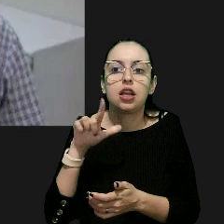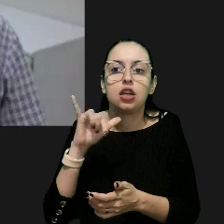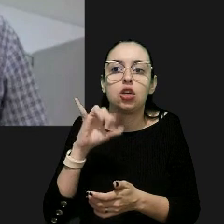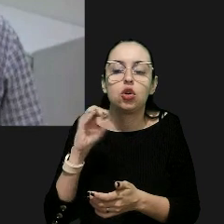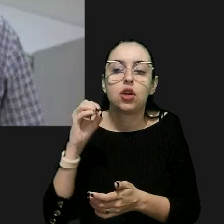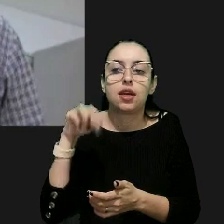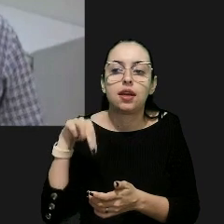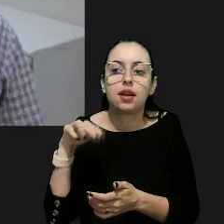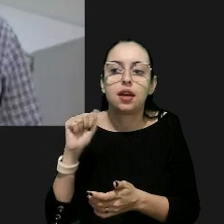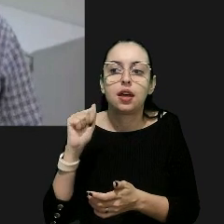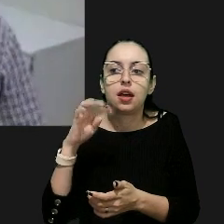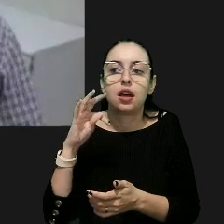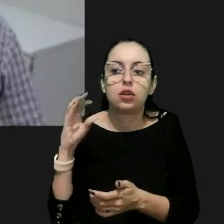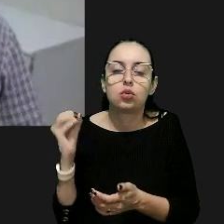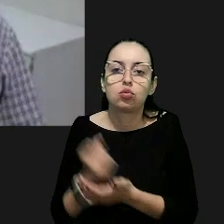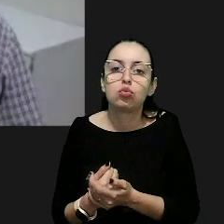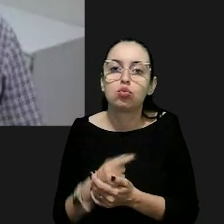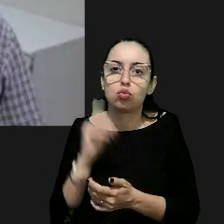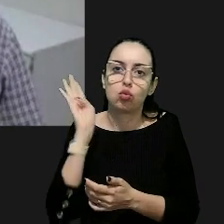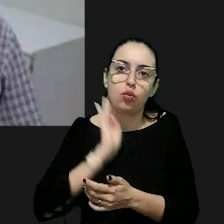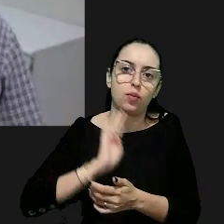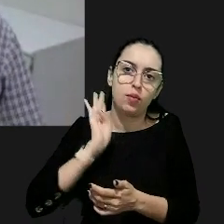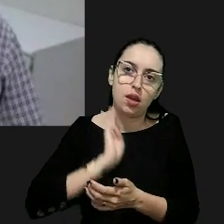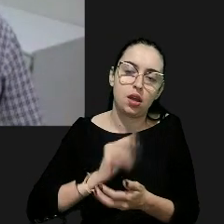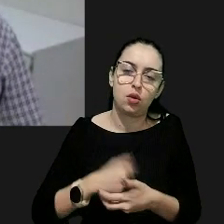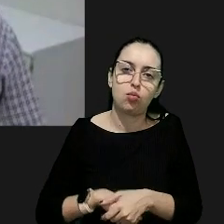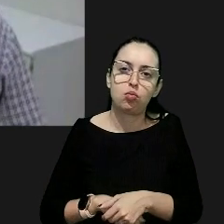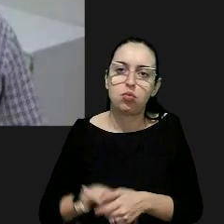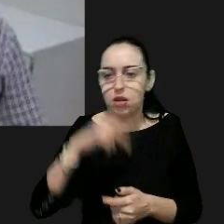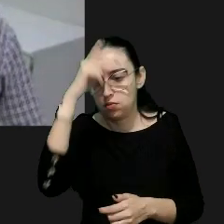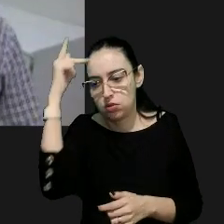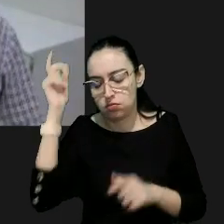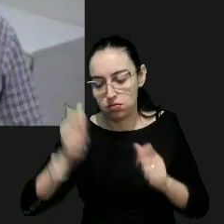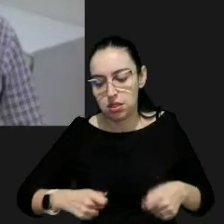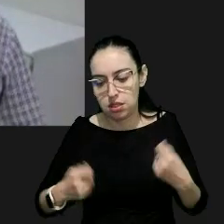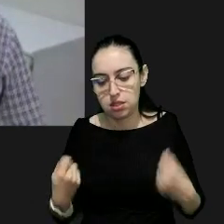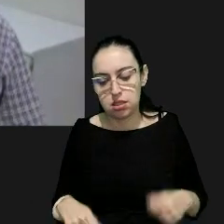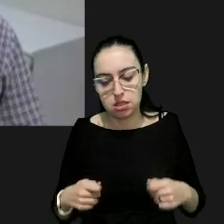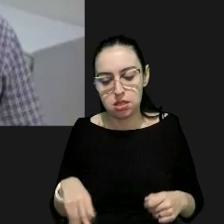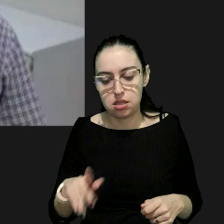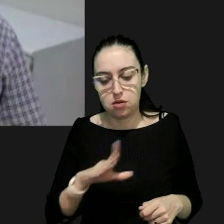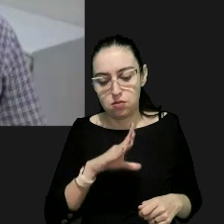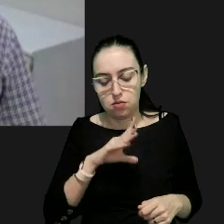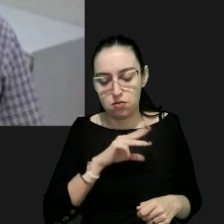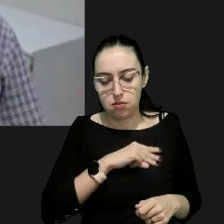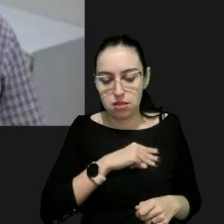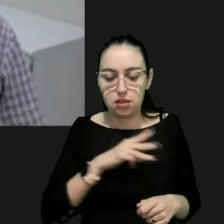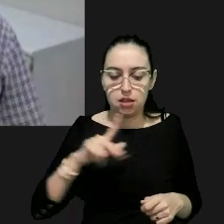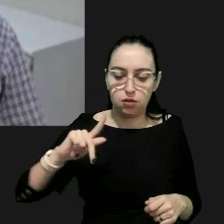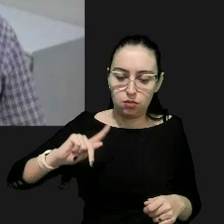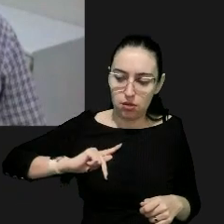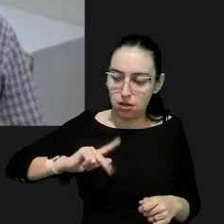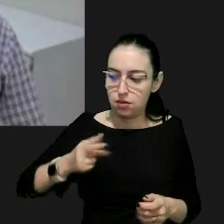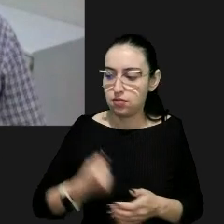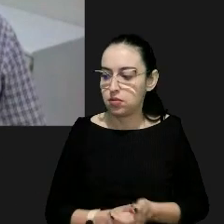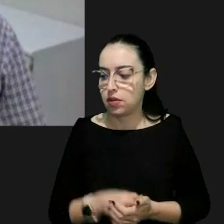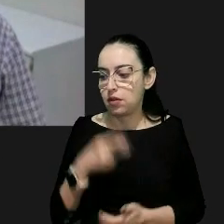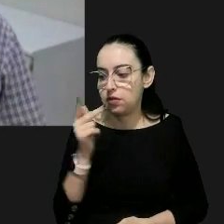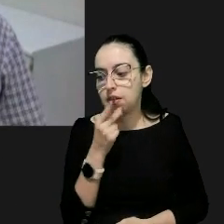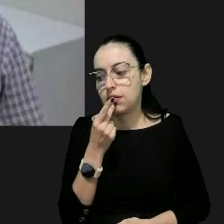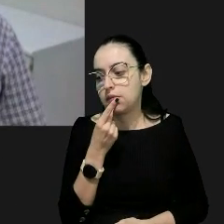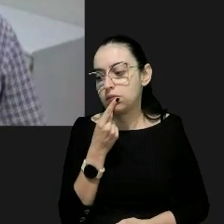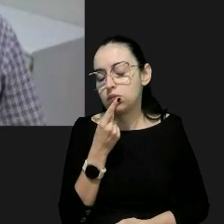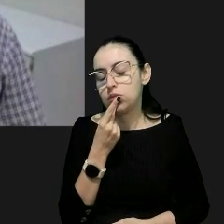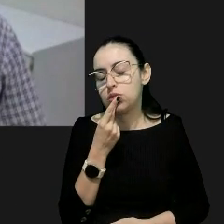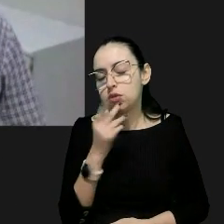estelionato, na minha opinião, é um estelionato institucionalizado do Isso, banco, que isso. alguém tinha que fazer alguma coisa, o Ministério Público tinha que fazer uma coisa, e